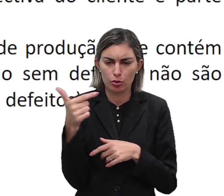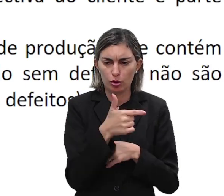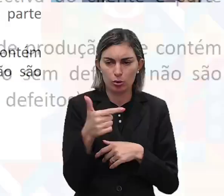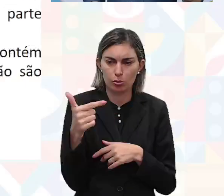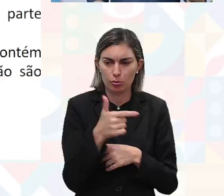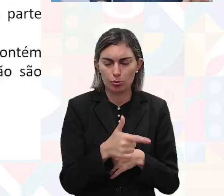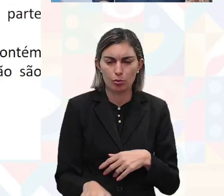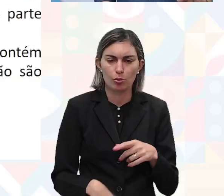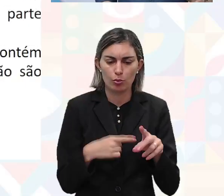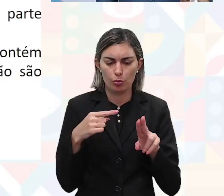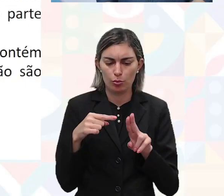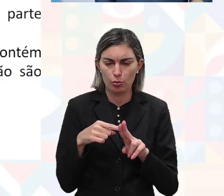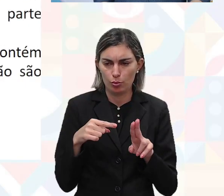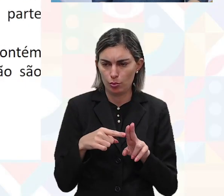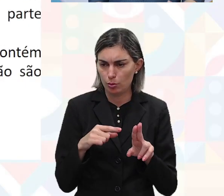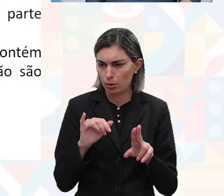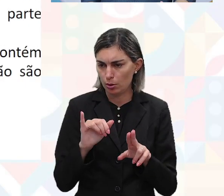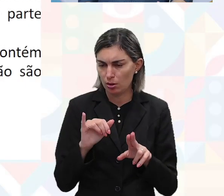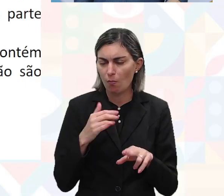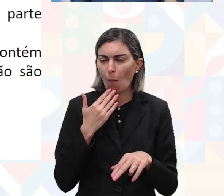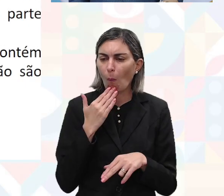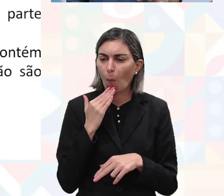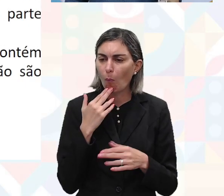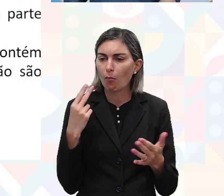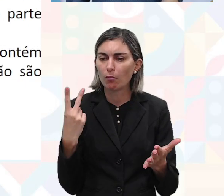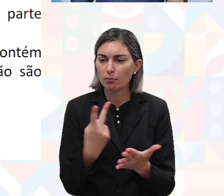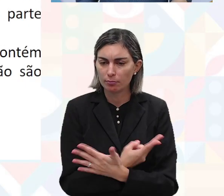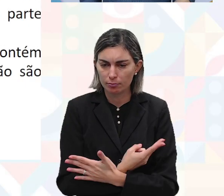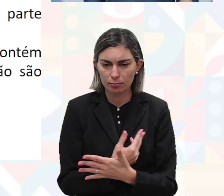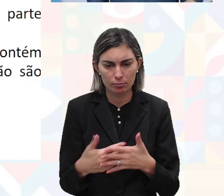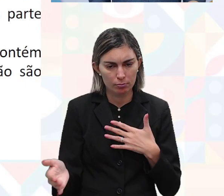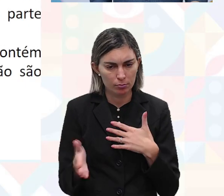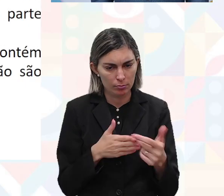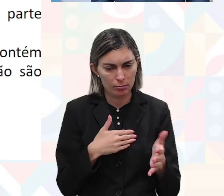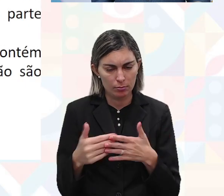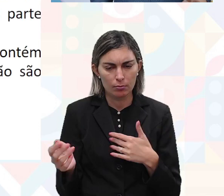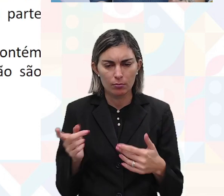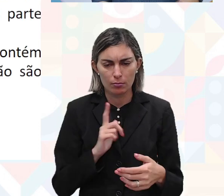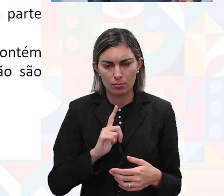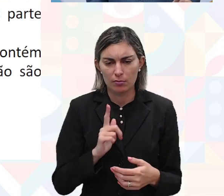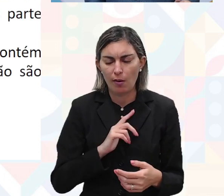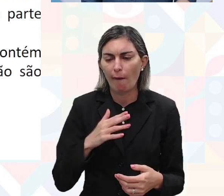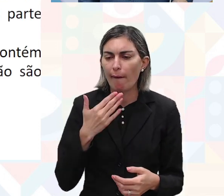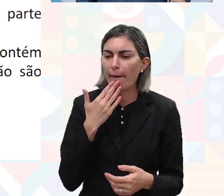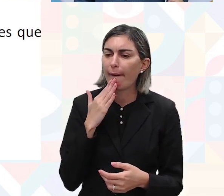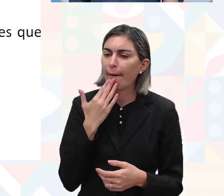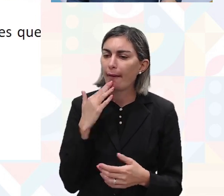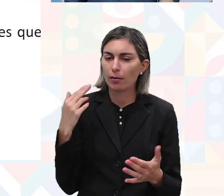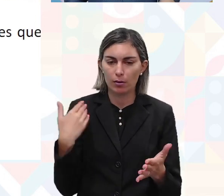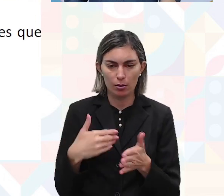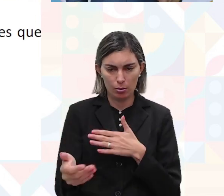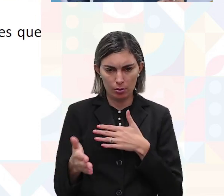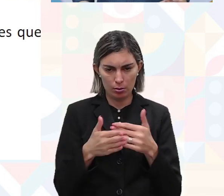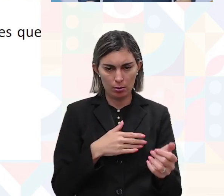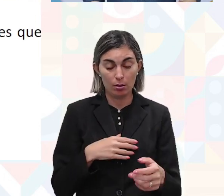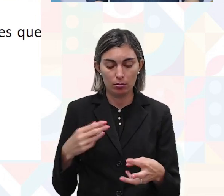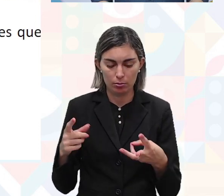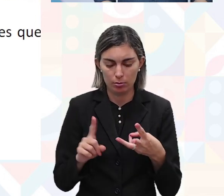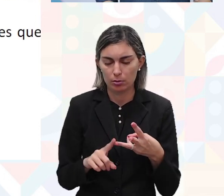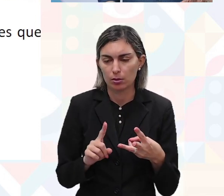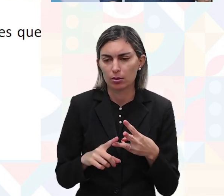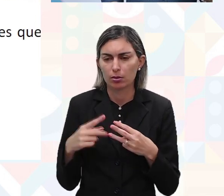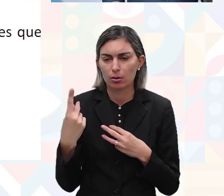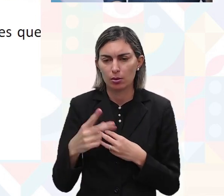deles, unidade ou item com defeito. É qualquer unidade de produção que contém um defeito qualquer. O terceiro